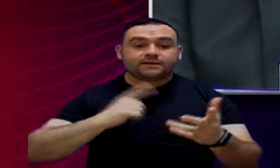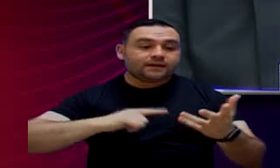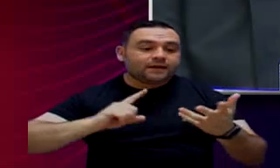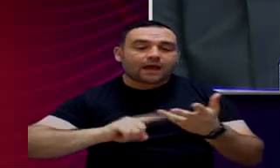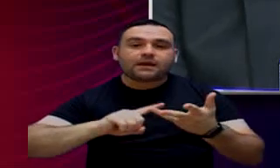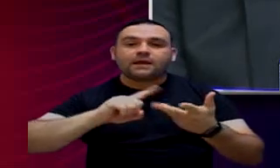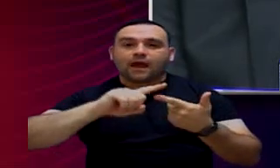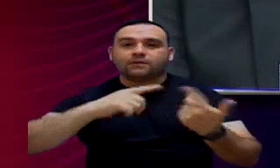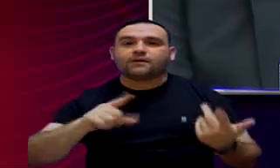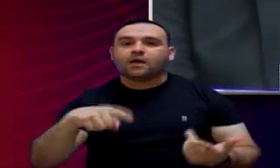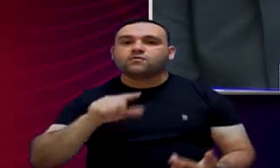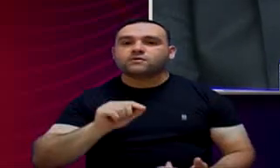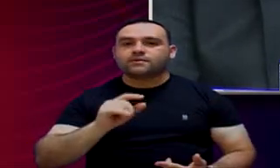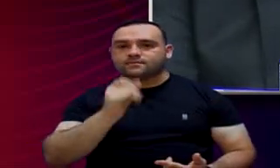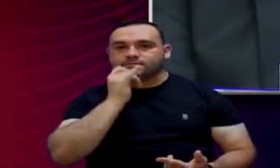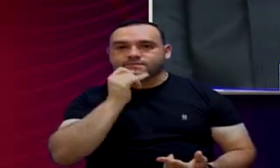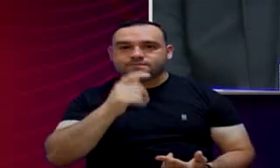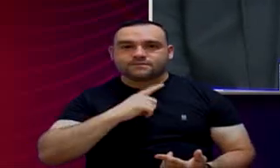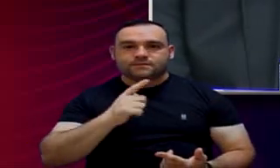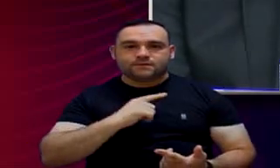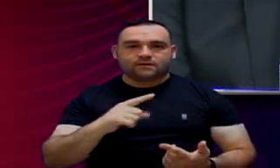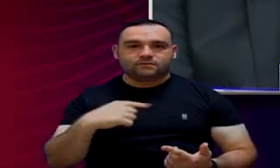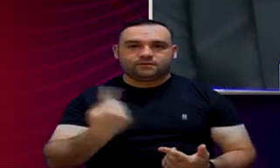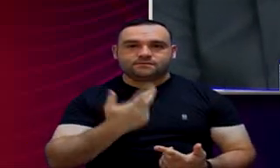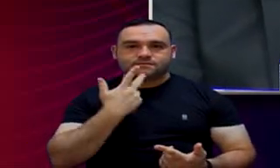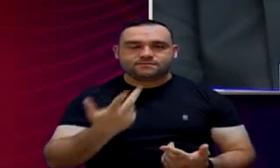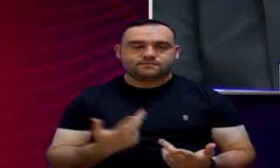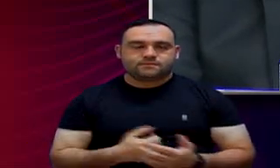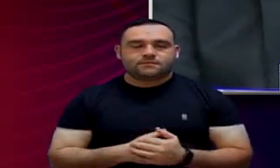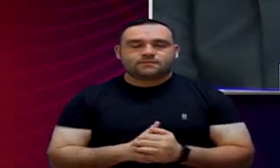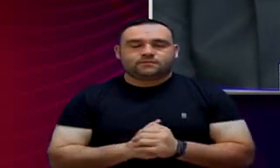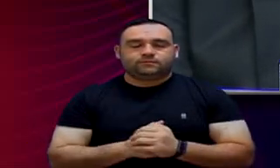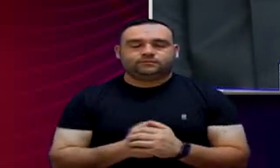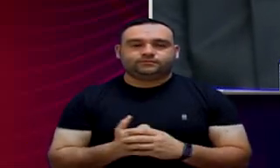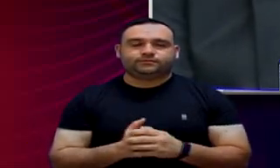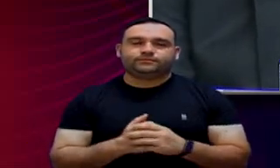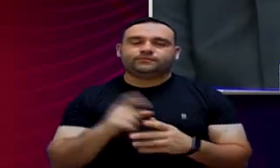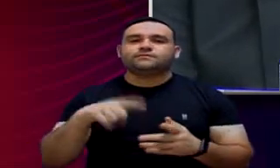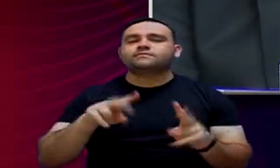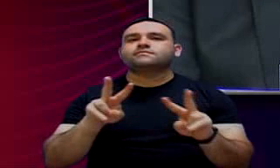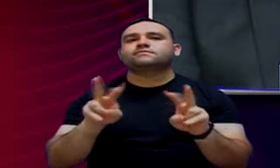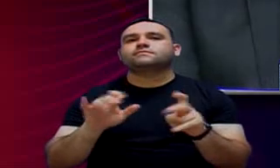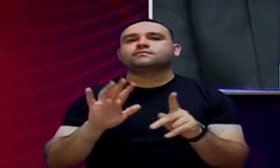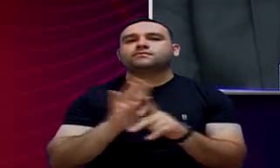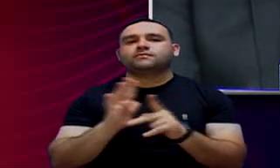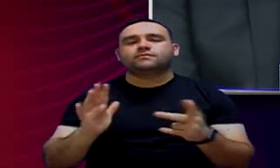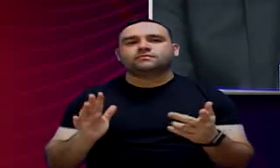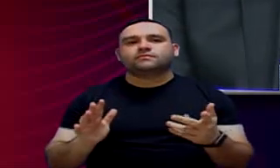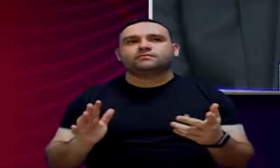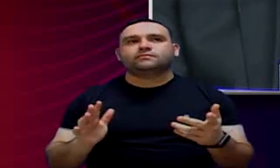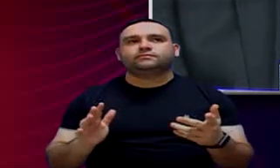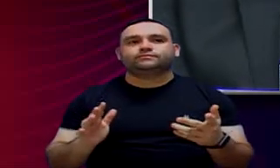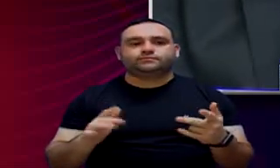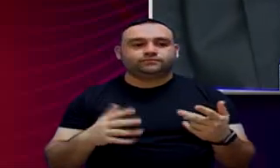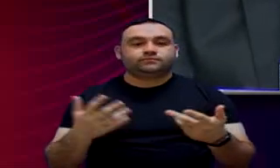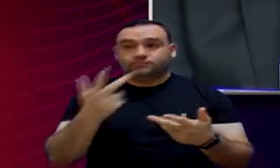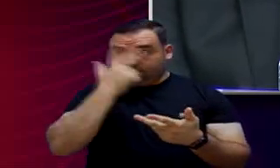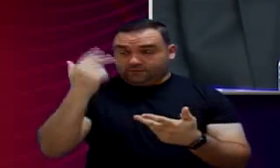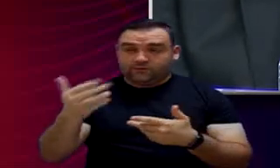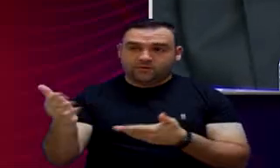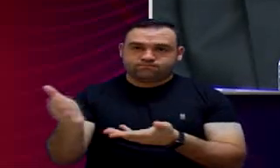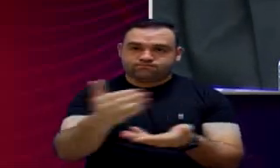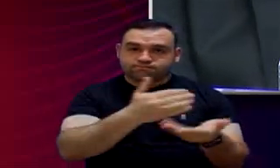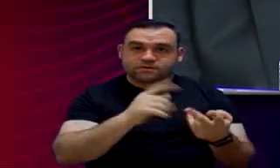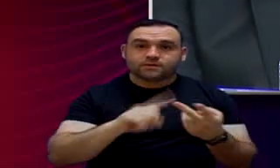critérios né que é o que em SA o que a gente está dizendo né A questão aí da admissão de pessoal